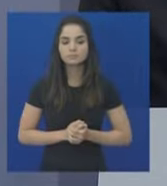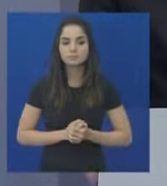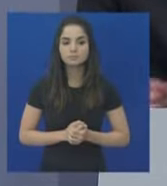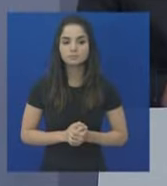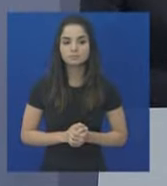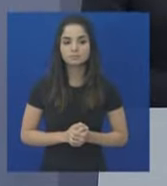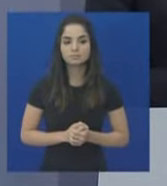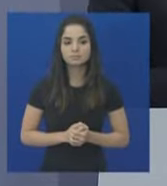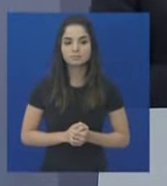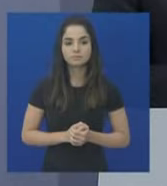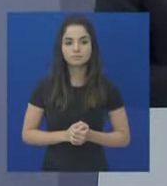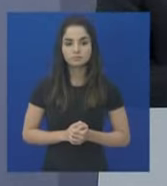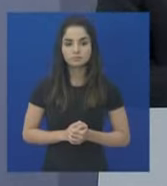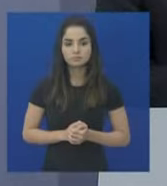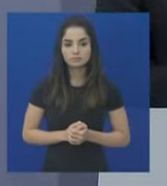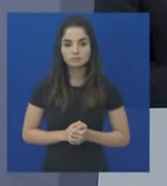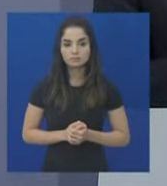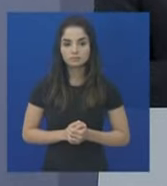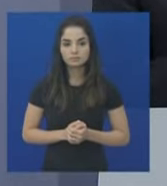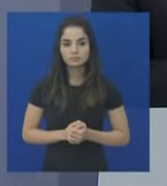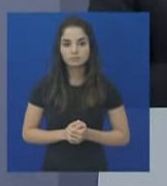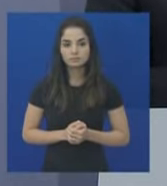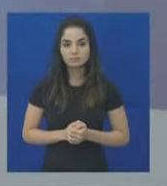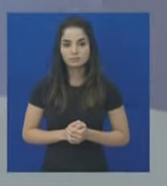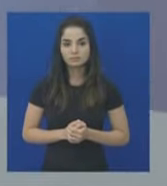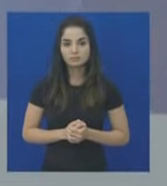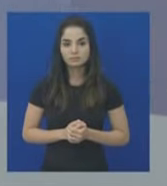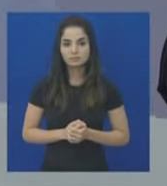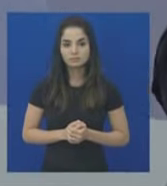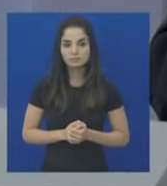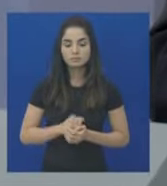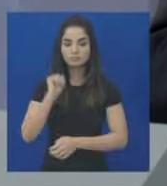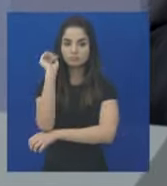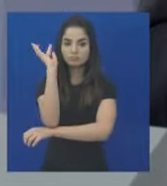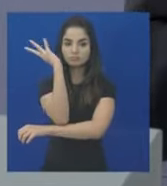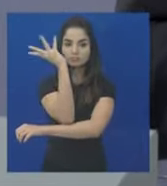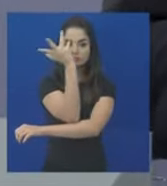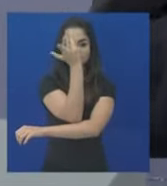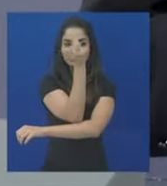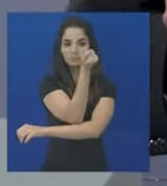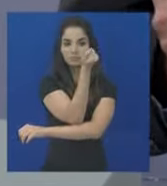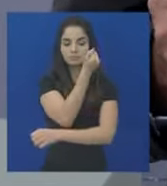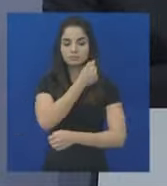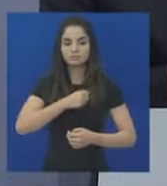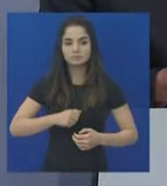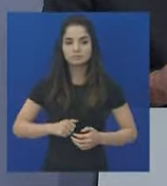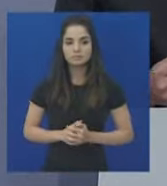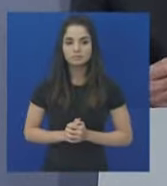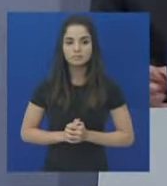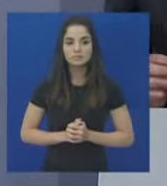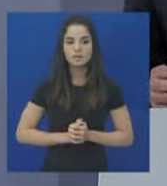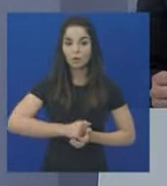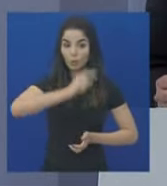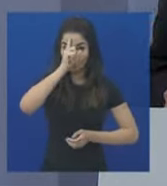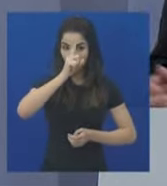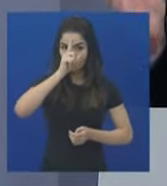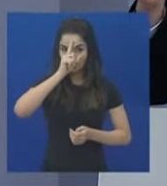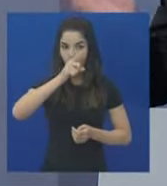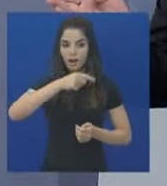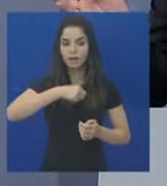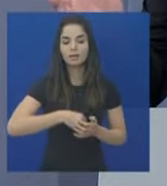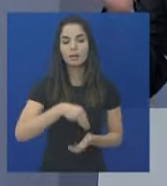que é meio ambiente. Obrigatoriamente, é o